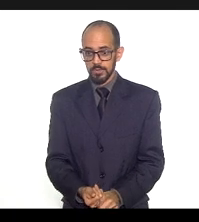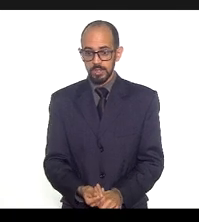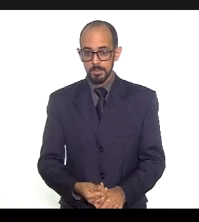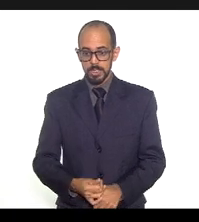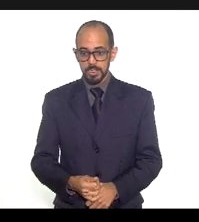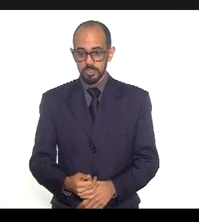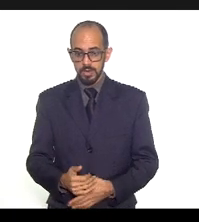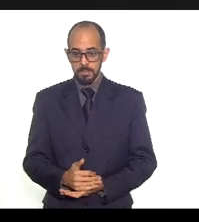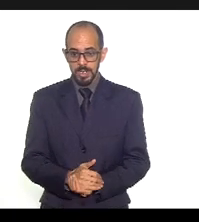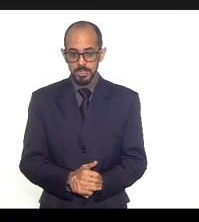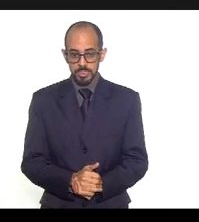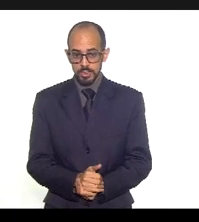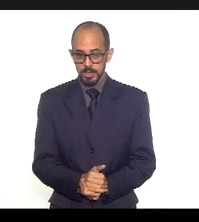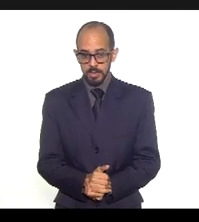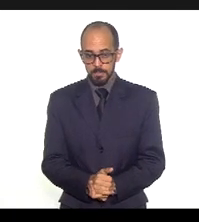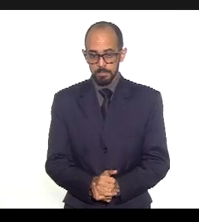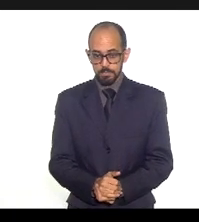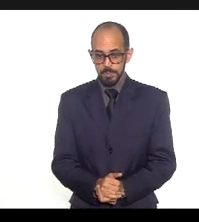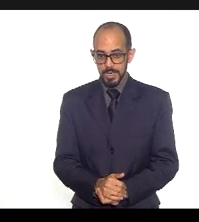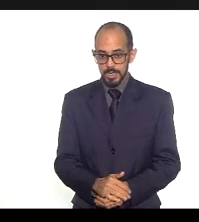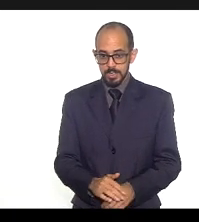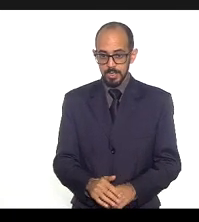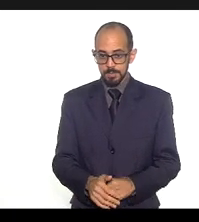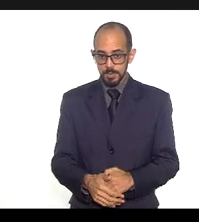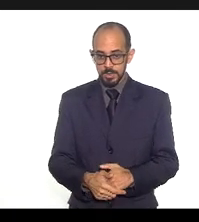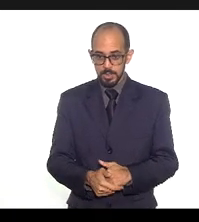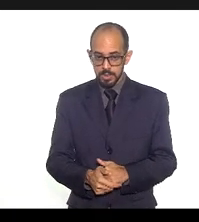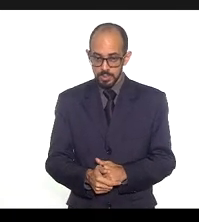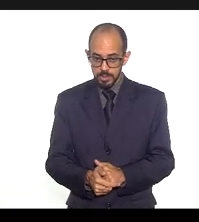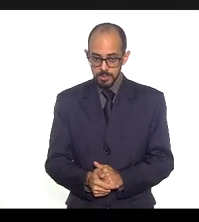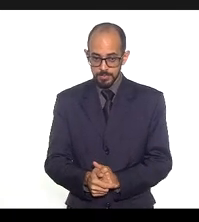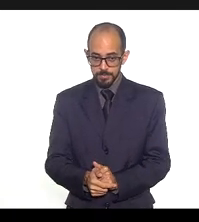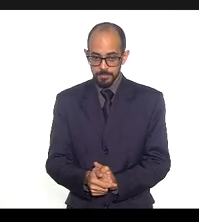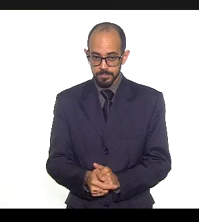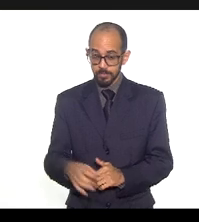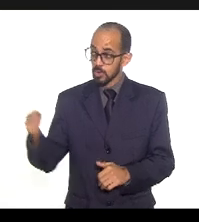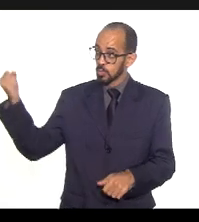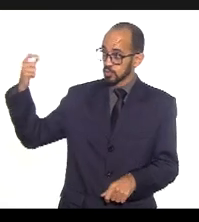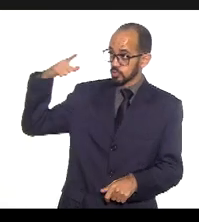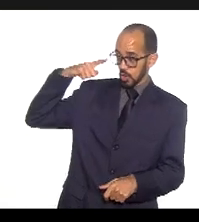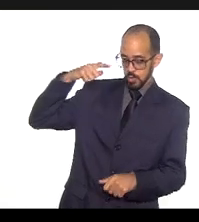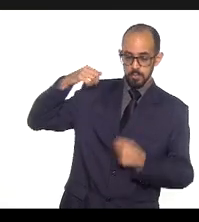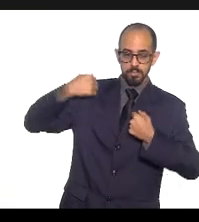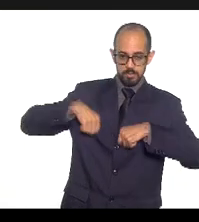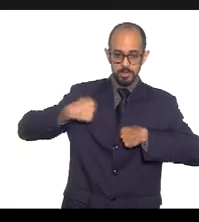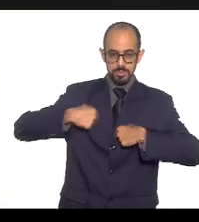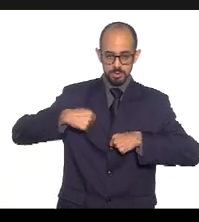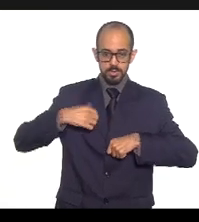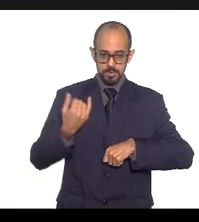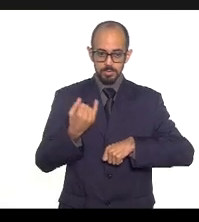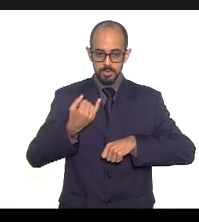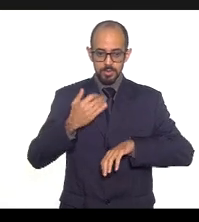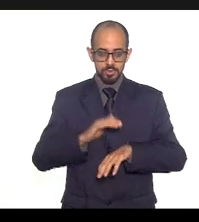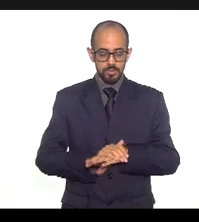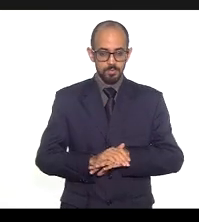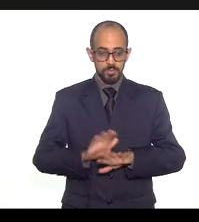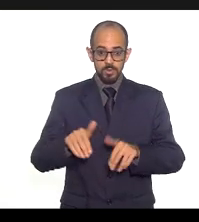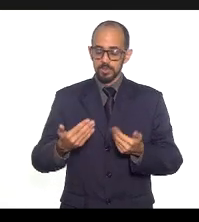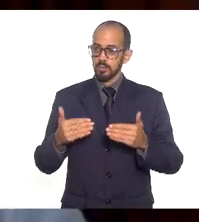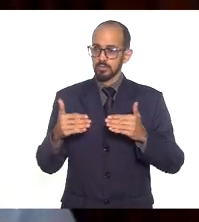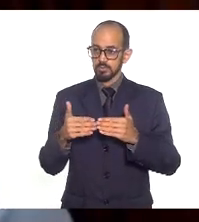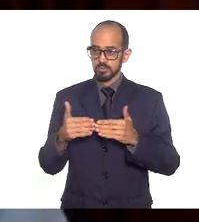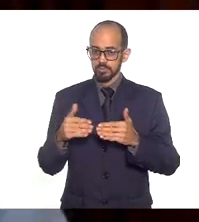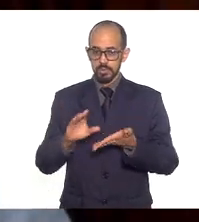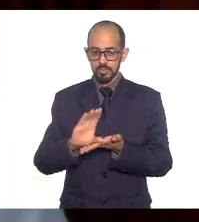Combinado com sol, Luiz Paulo, combinado com sol. Sem sol nada funciona, amigo. Então, parecer pela